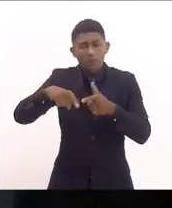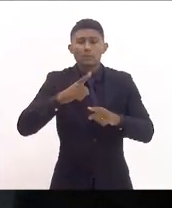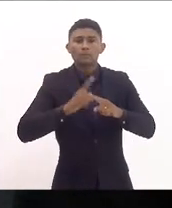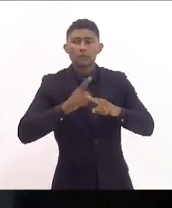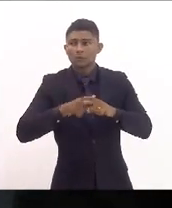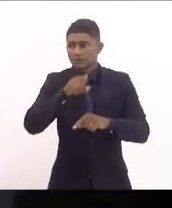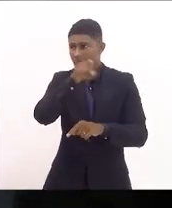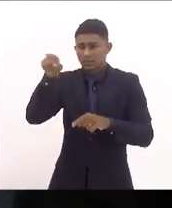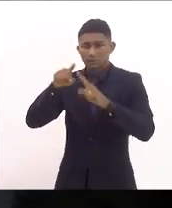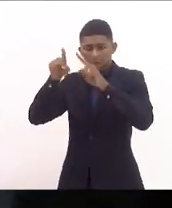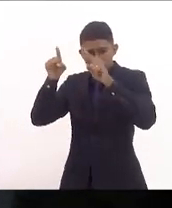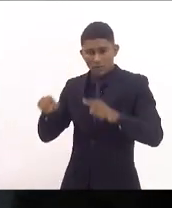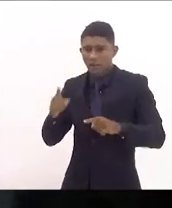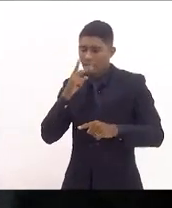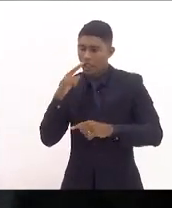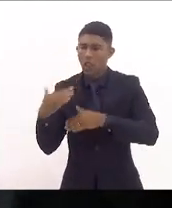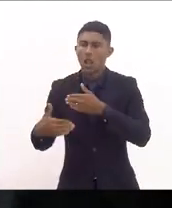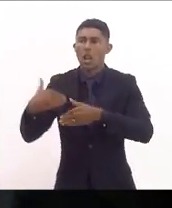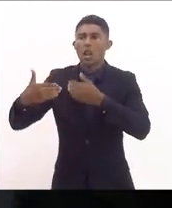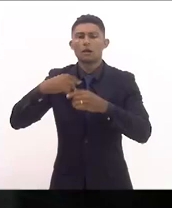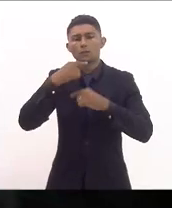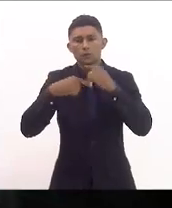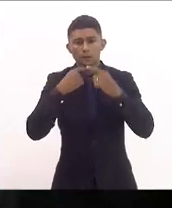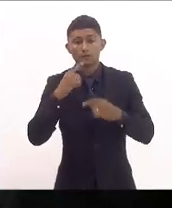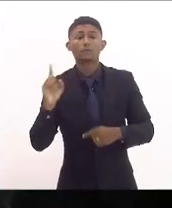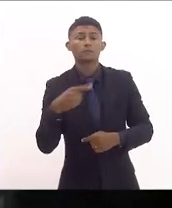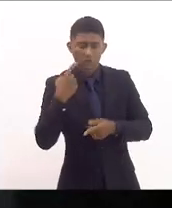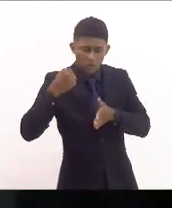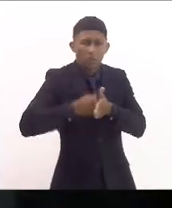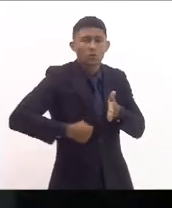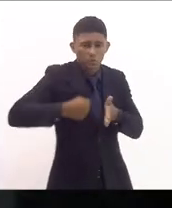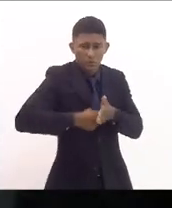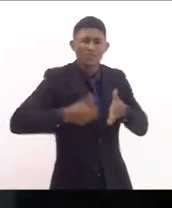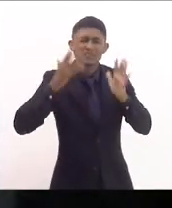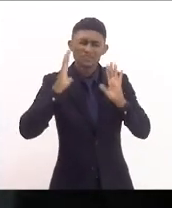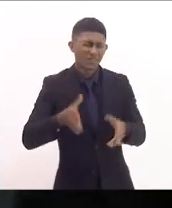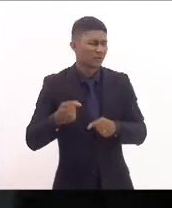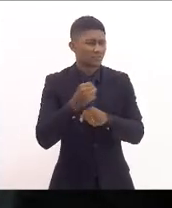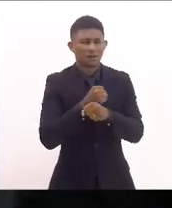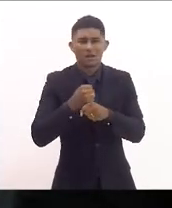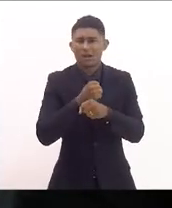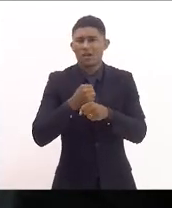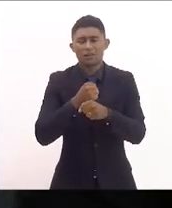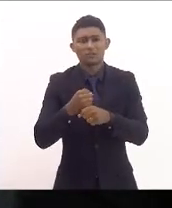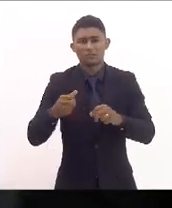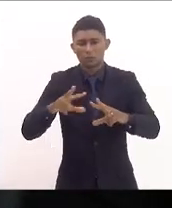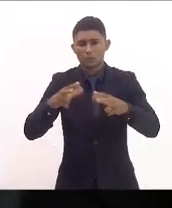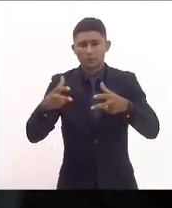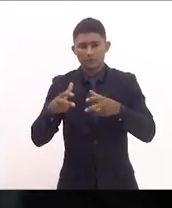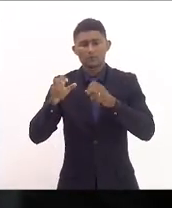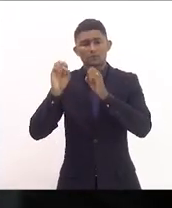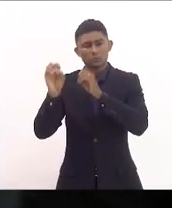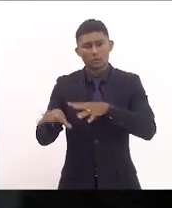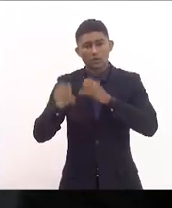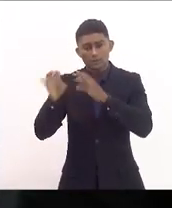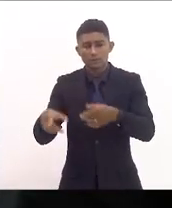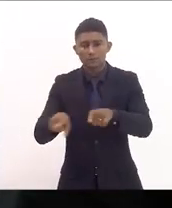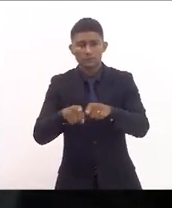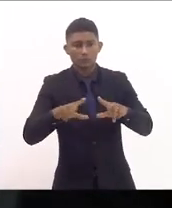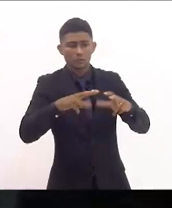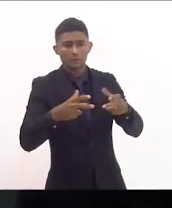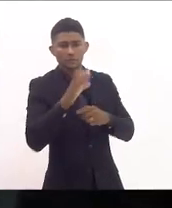cargos de servidores nós temos lutando aqui a legislatura passada a comissão de educação a comissão de ciência e tecnologia